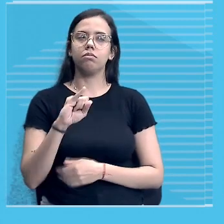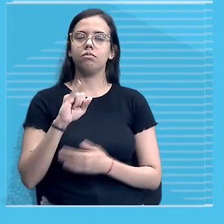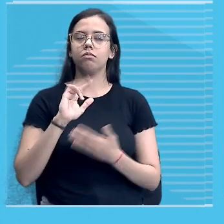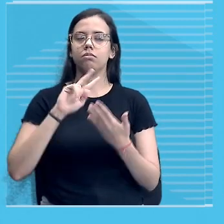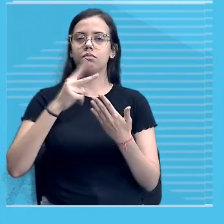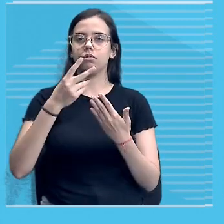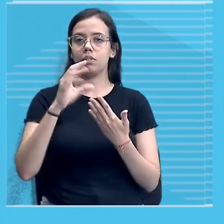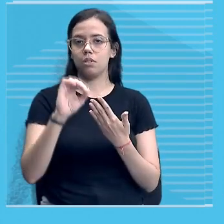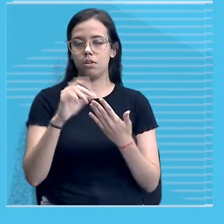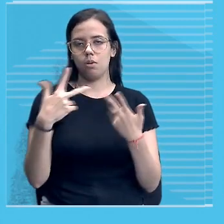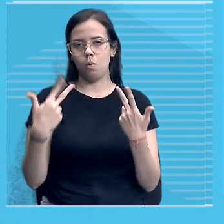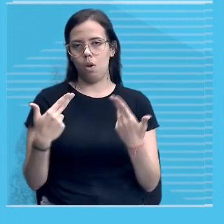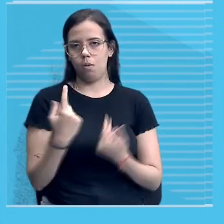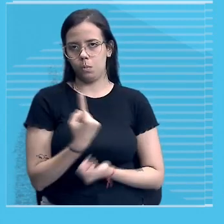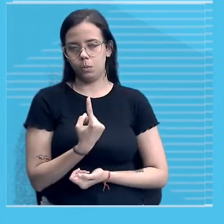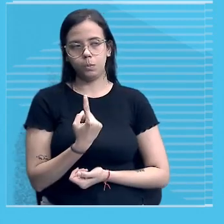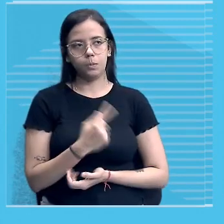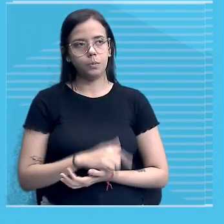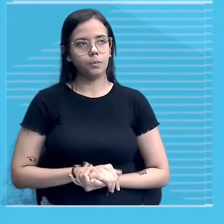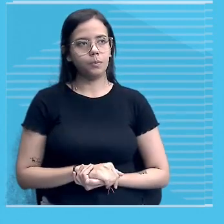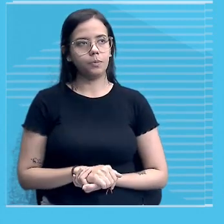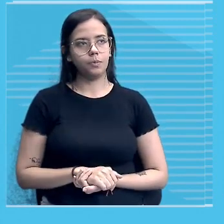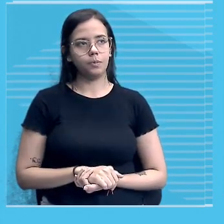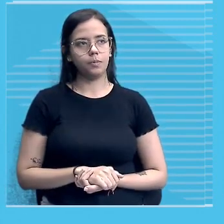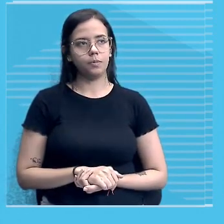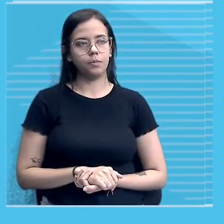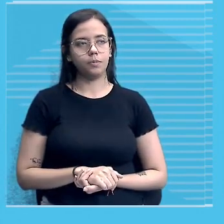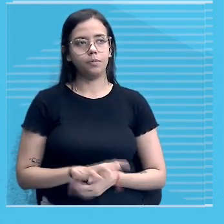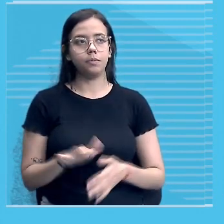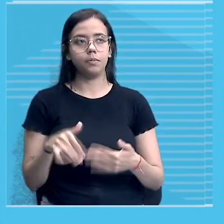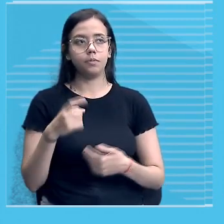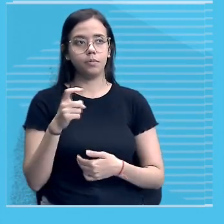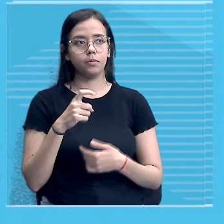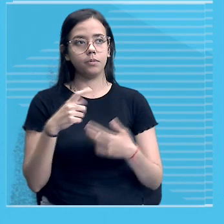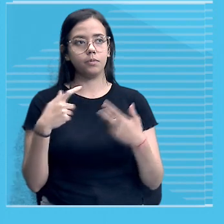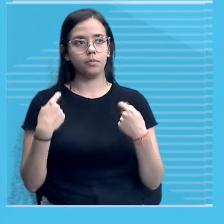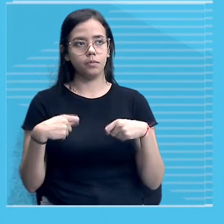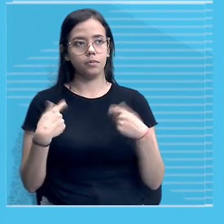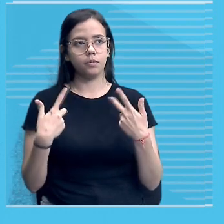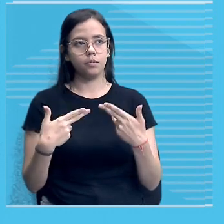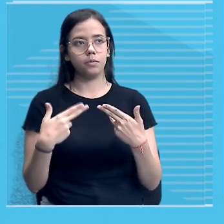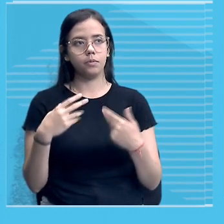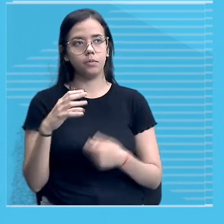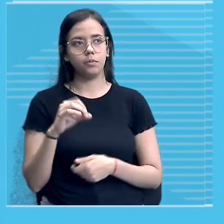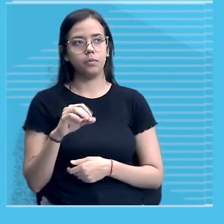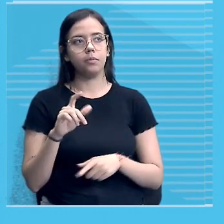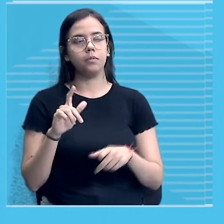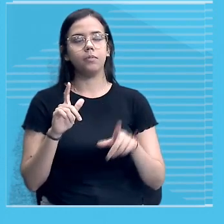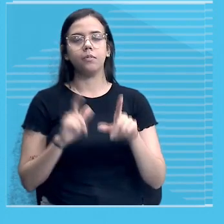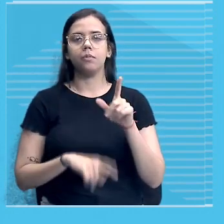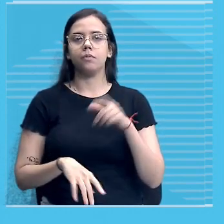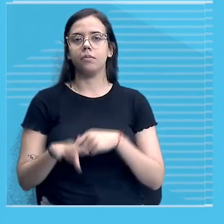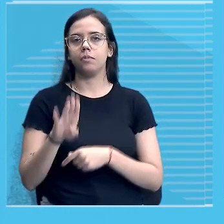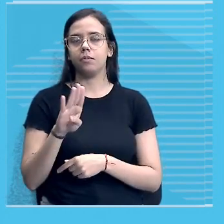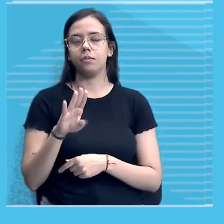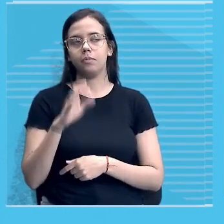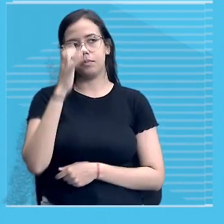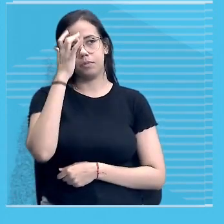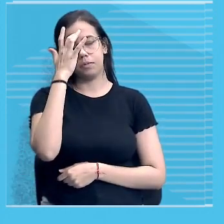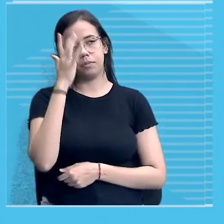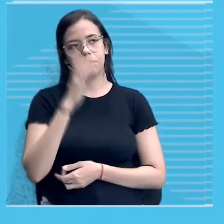então meu X tem que ser igual a zero letra bem facinho de boa